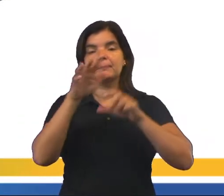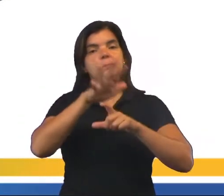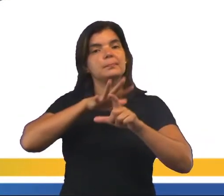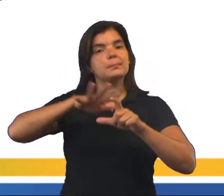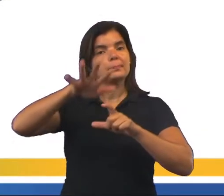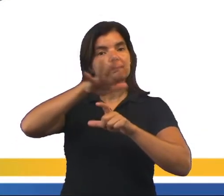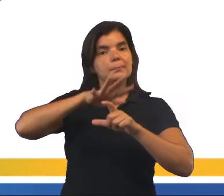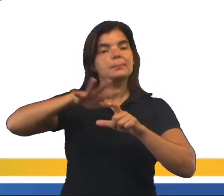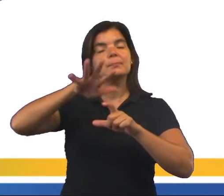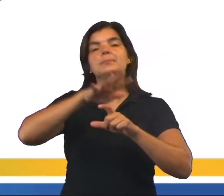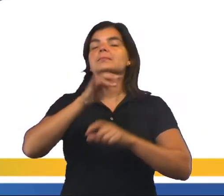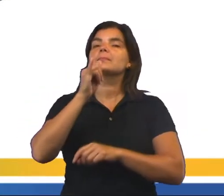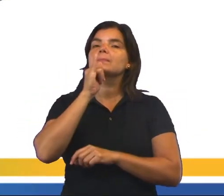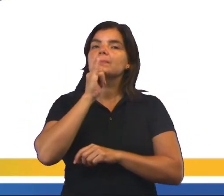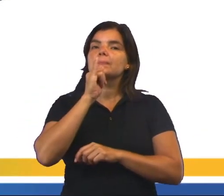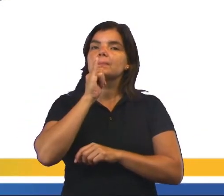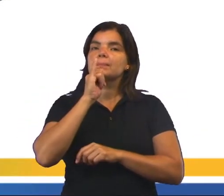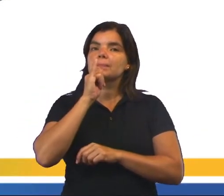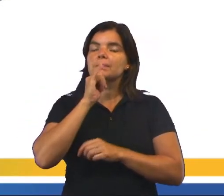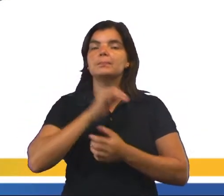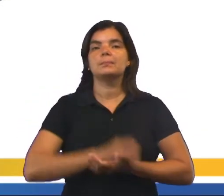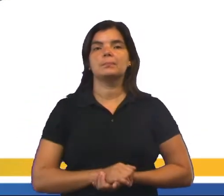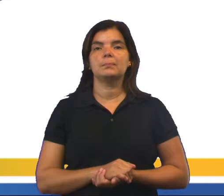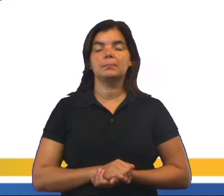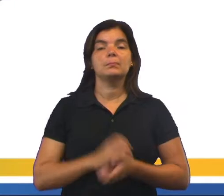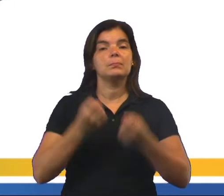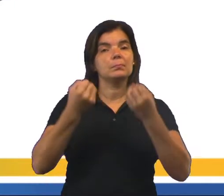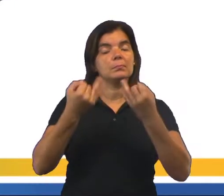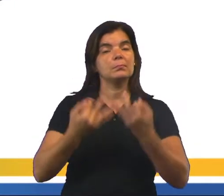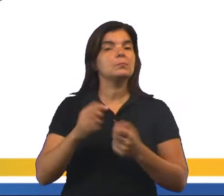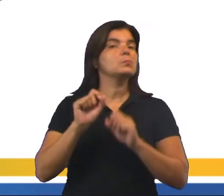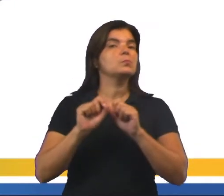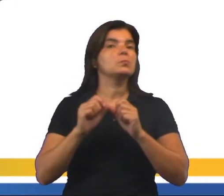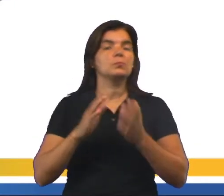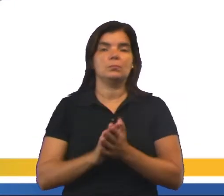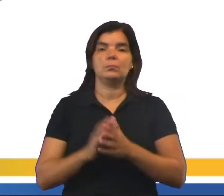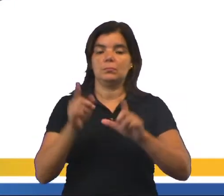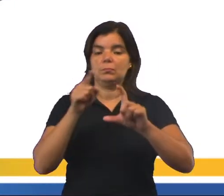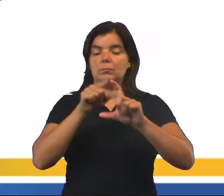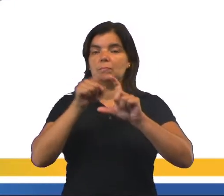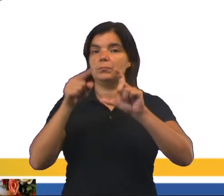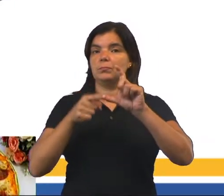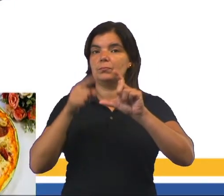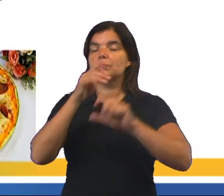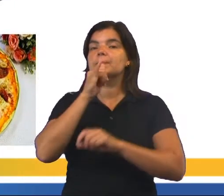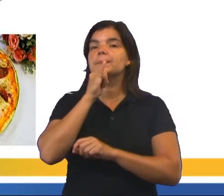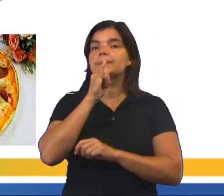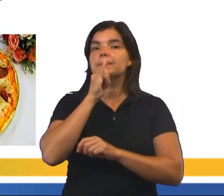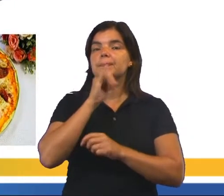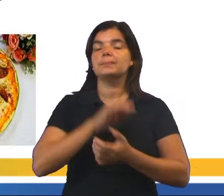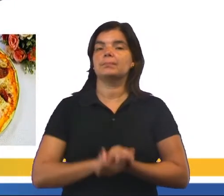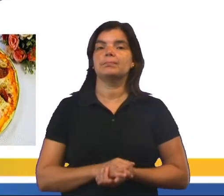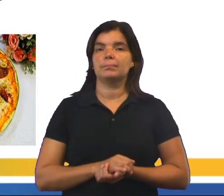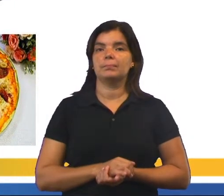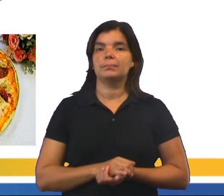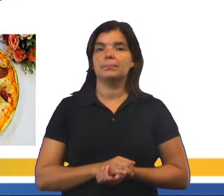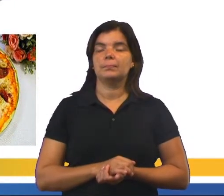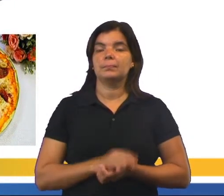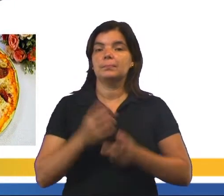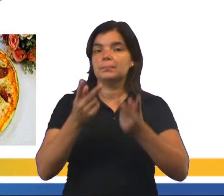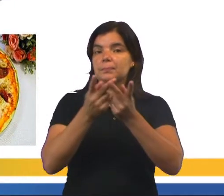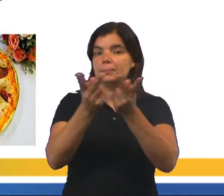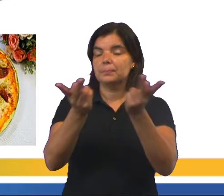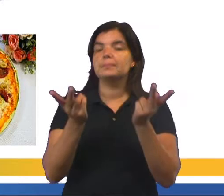área. Um exemplo do nosso cotidiano, nós podemos identificar um círculo. Por exemplo, pessoal, olha aqui,